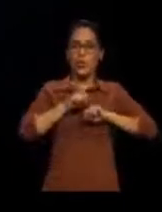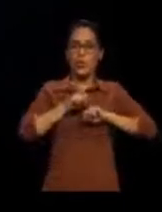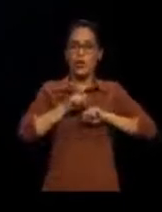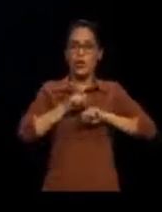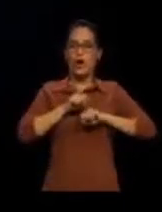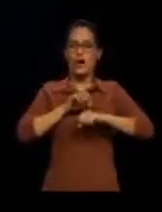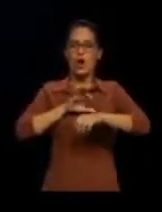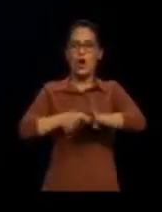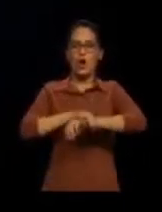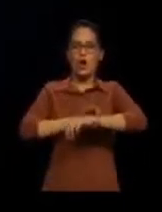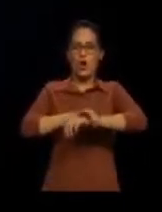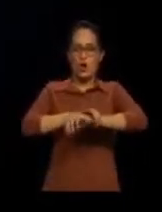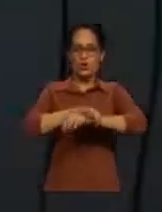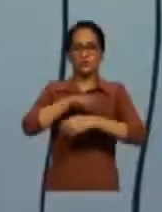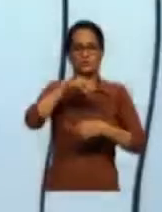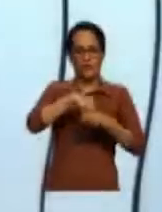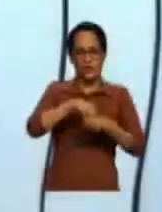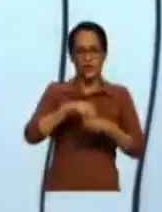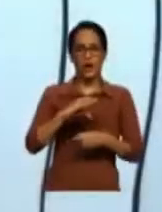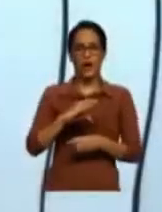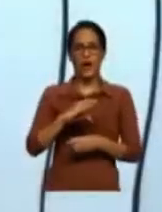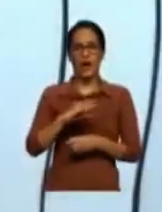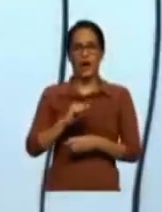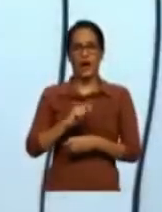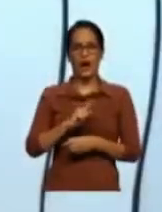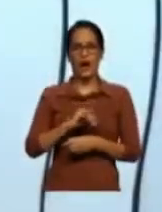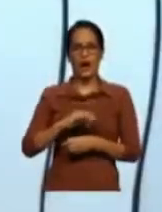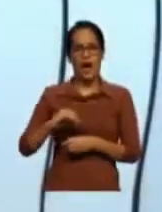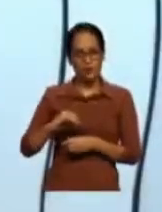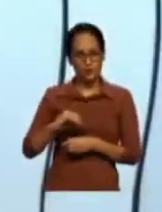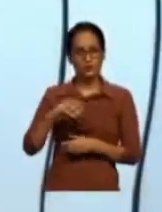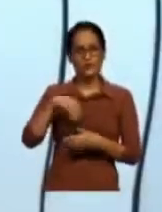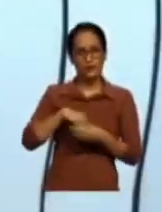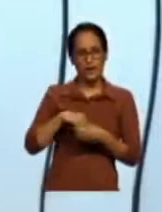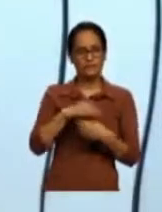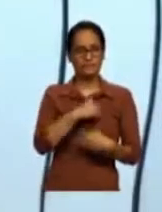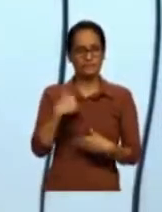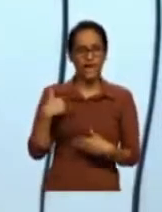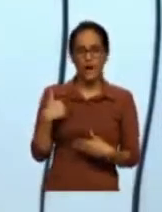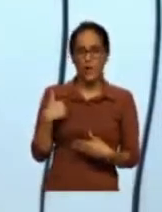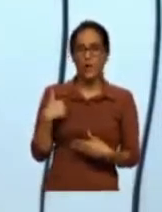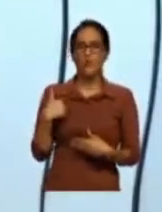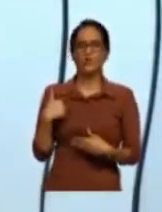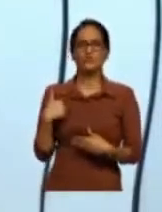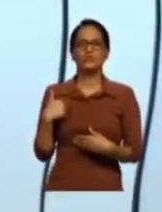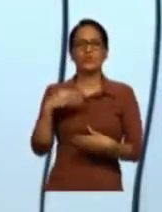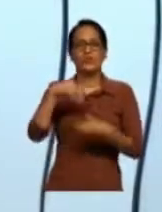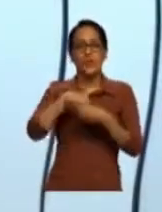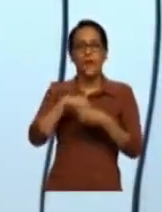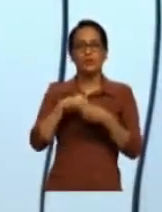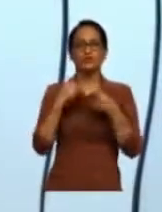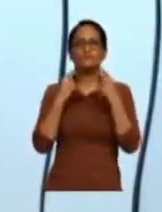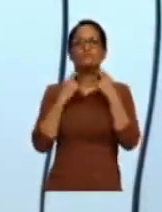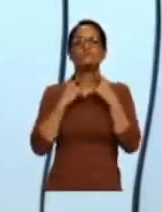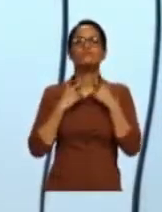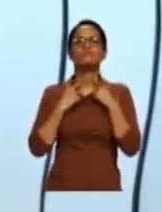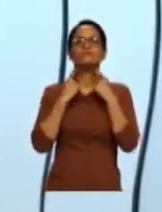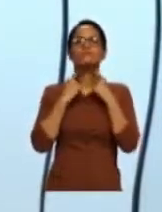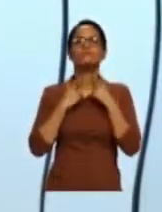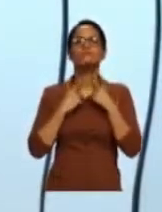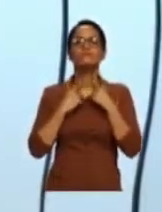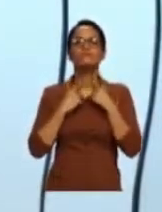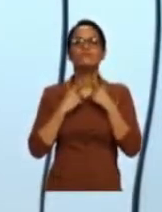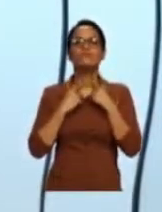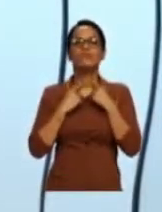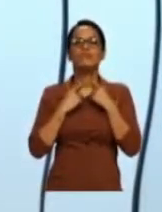no organismo, que é vital para a nossa saúde, que é o paratormônio, que vai estar aqui, ó, nas nossas paratireoides. Que isso, então, ele vai o